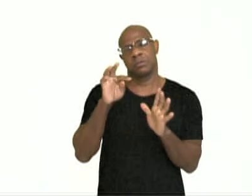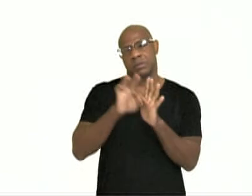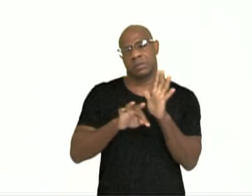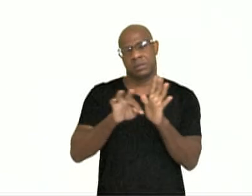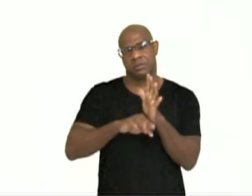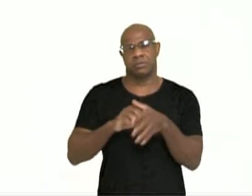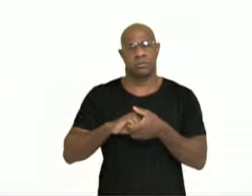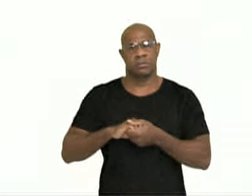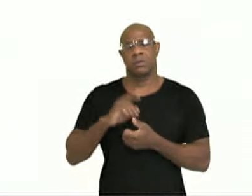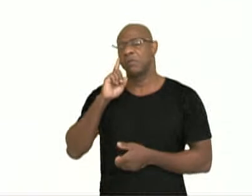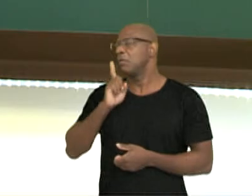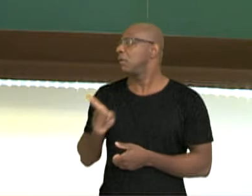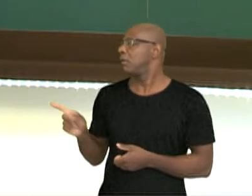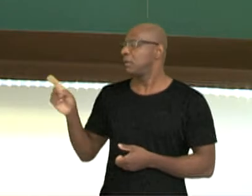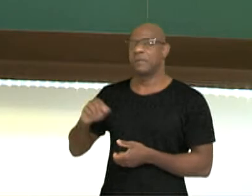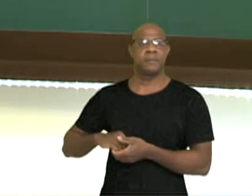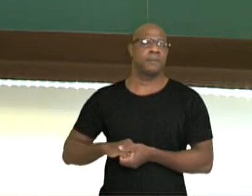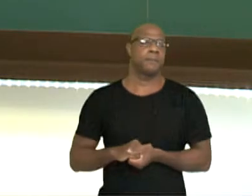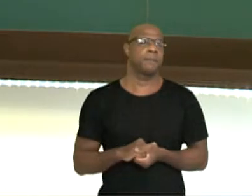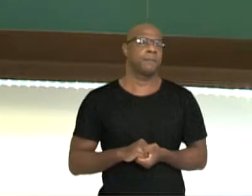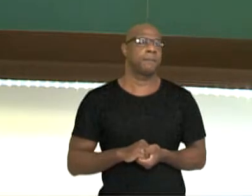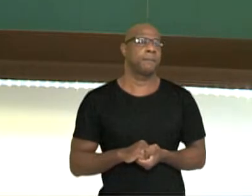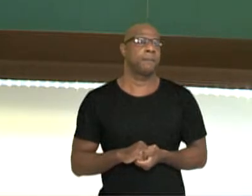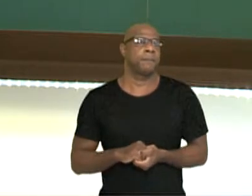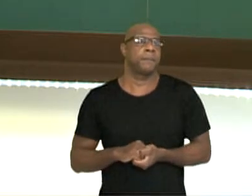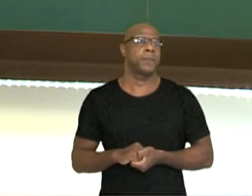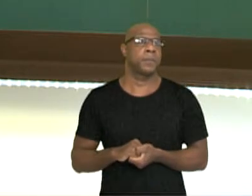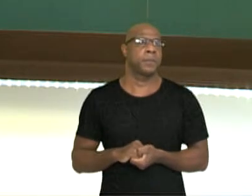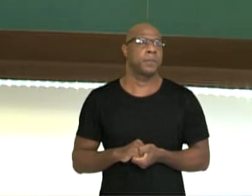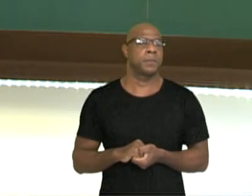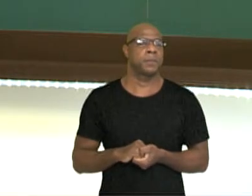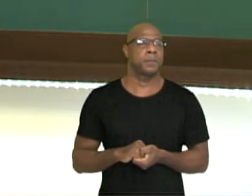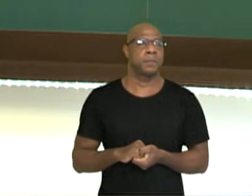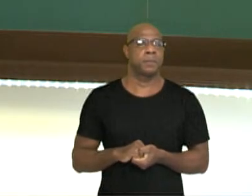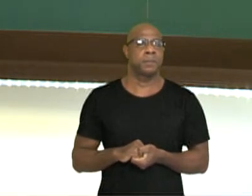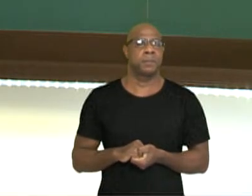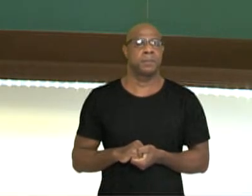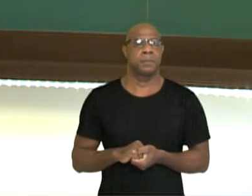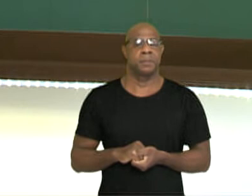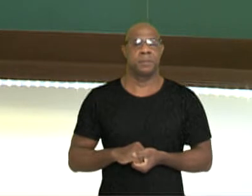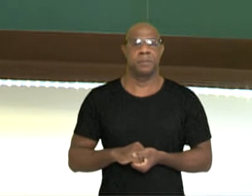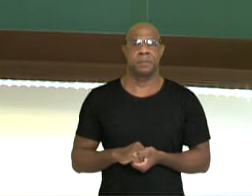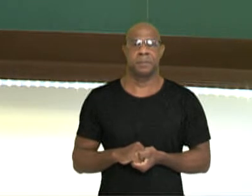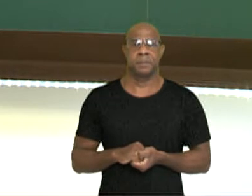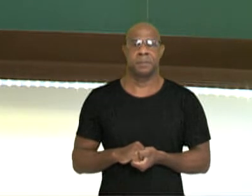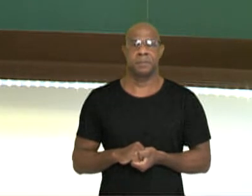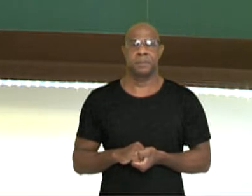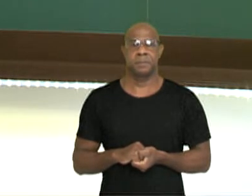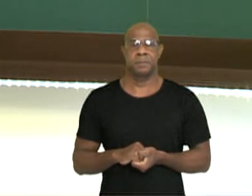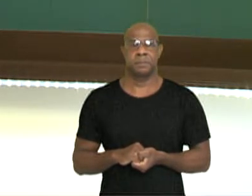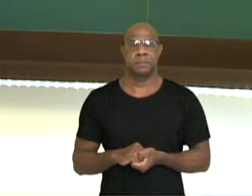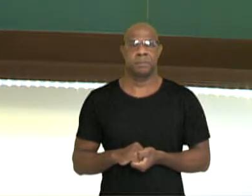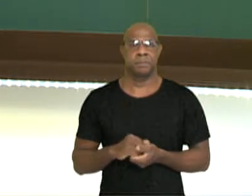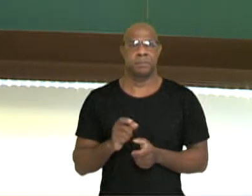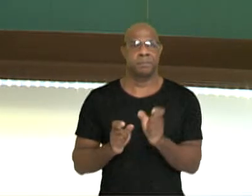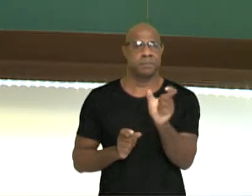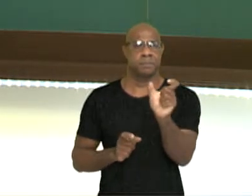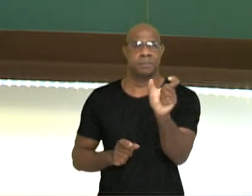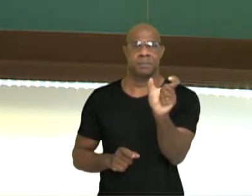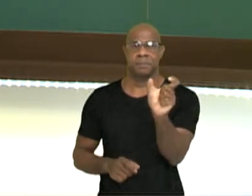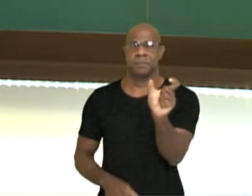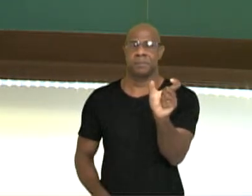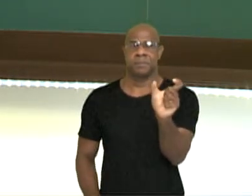procurar lá no texto, vamos ver onde elas estão? Vamos lá no texto da Alícia. Olha lá. Alicia lives with her parents. Olha aqui, ó.